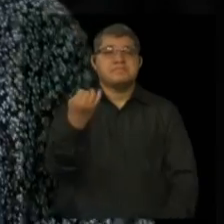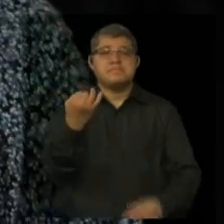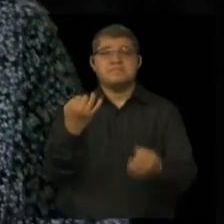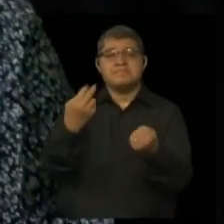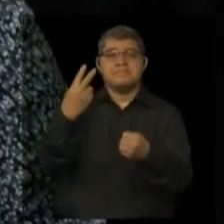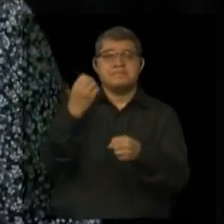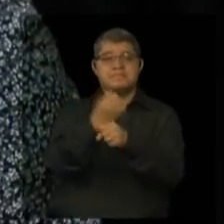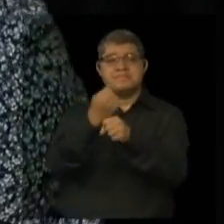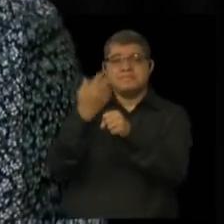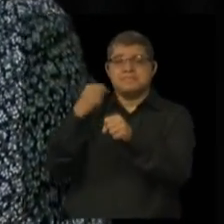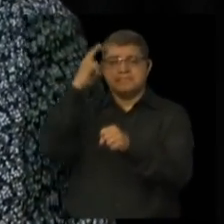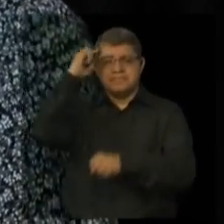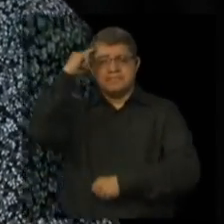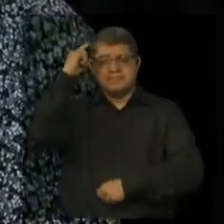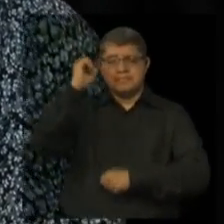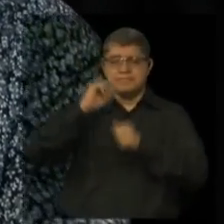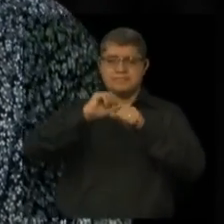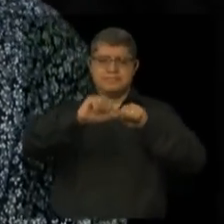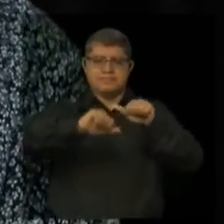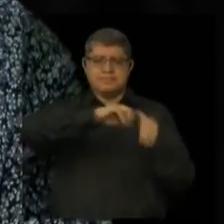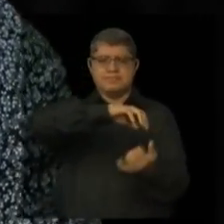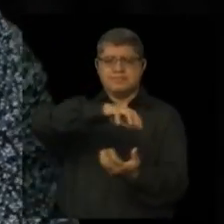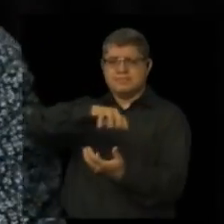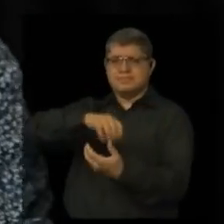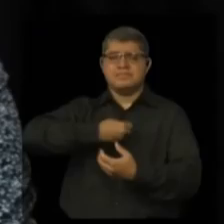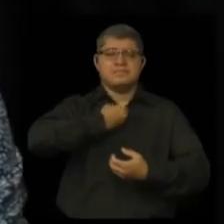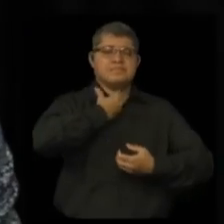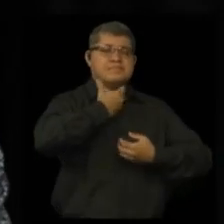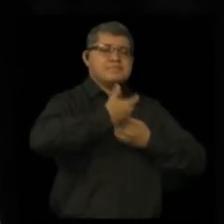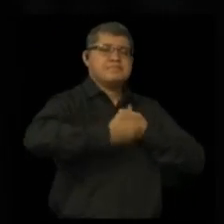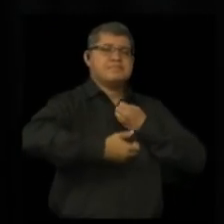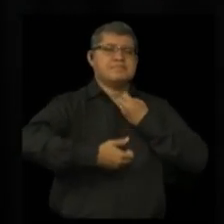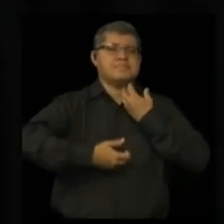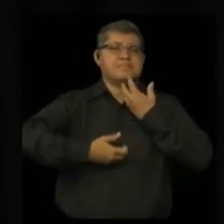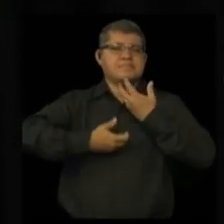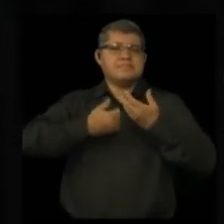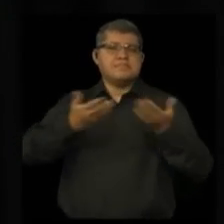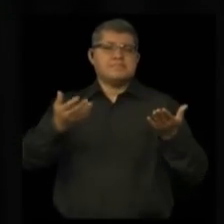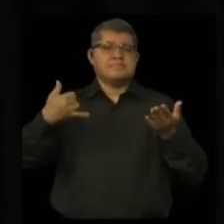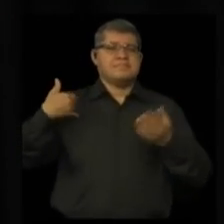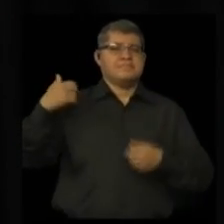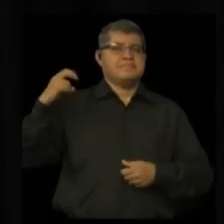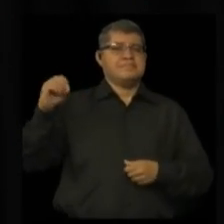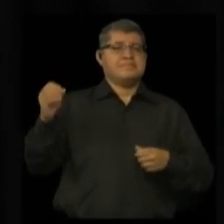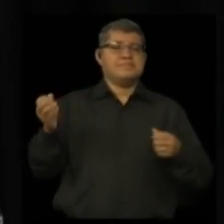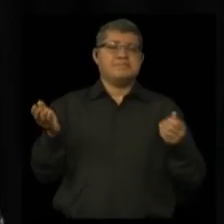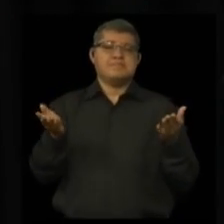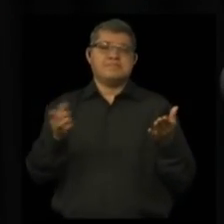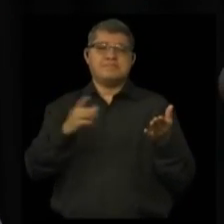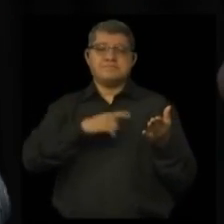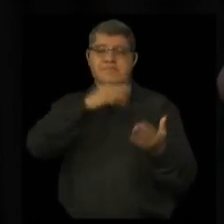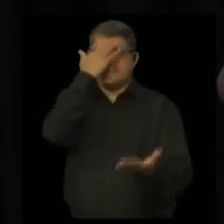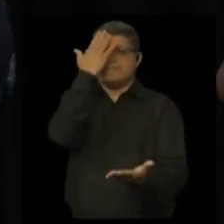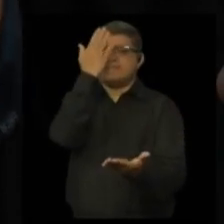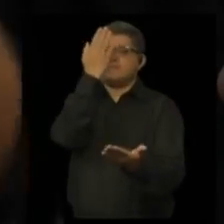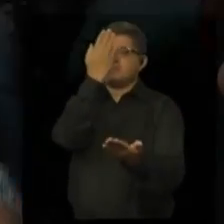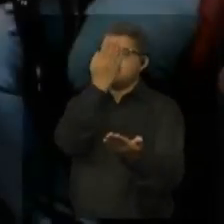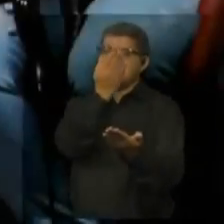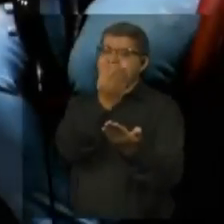Anos, eu pensava que podia mudar o mundo com poesias. Hoje, aos 50, eu tenho